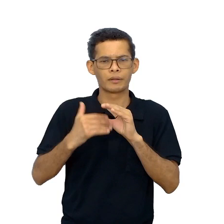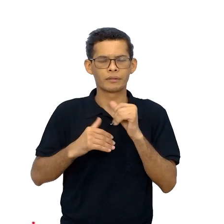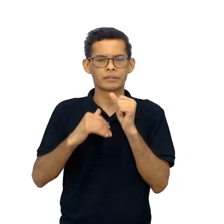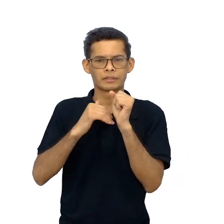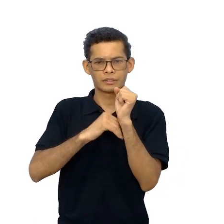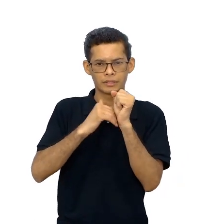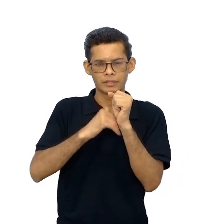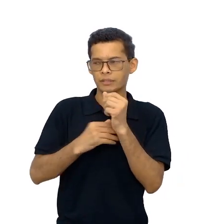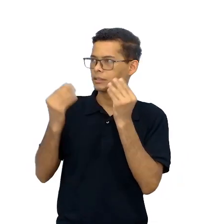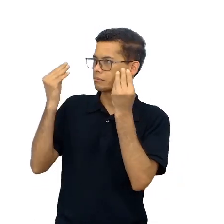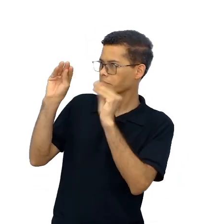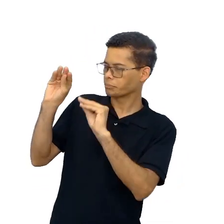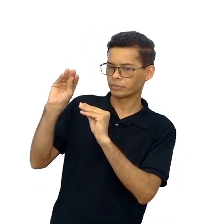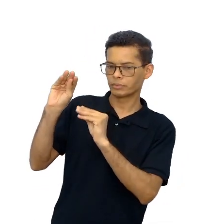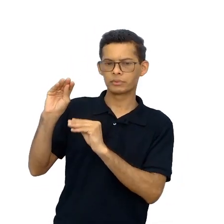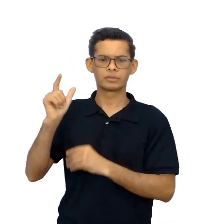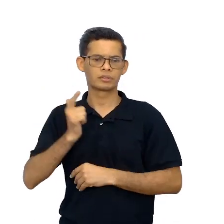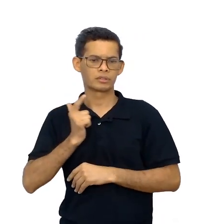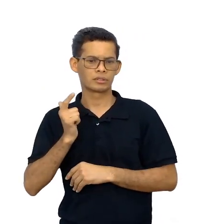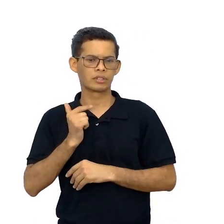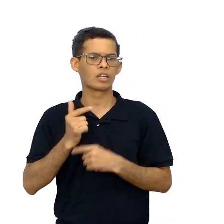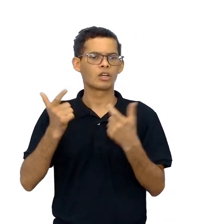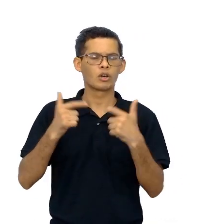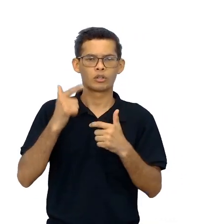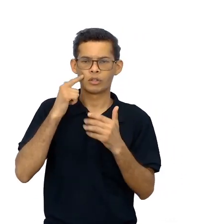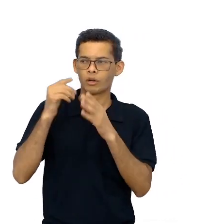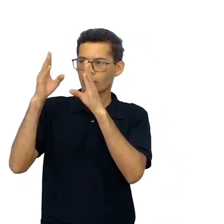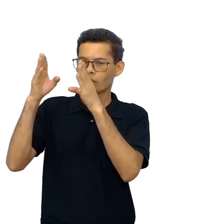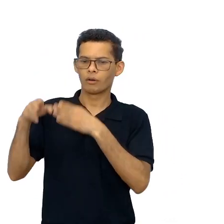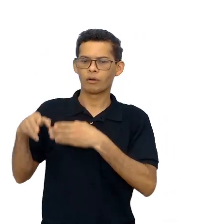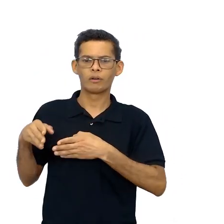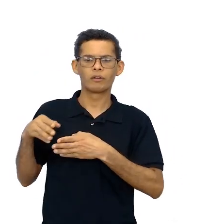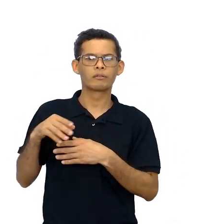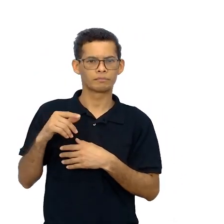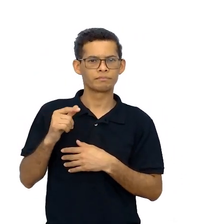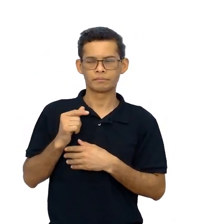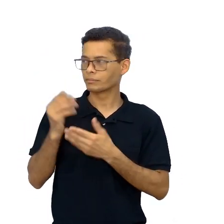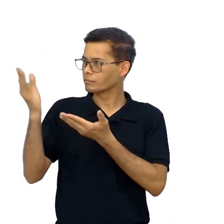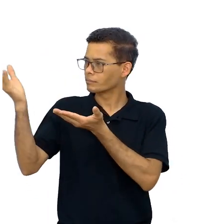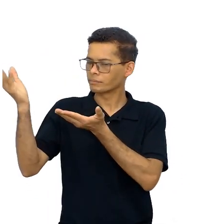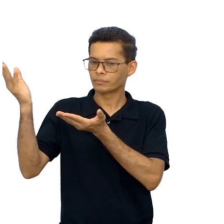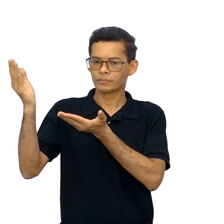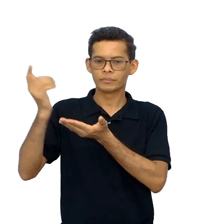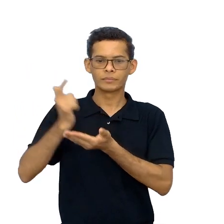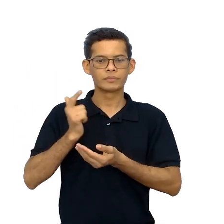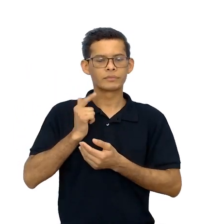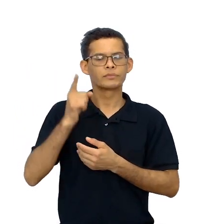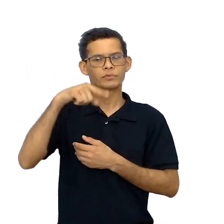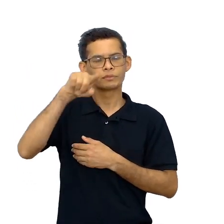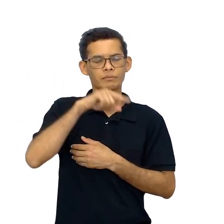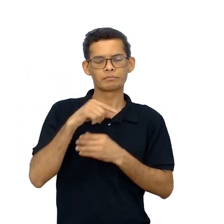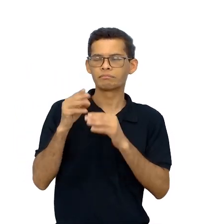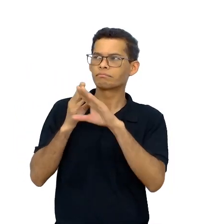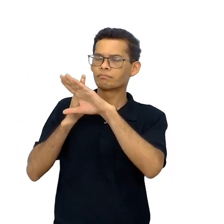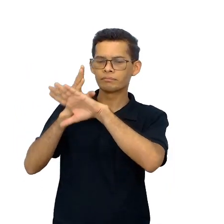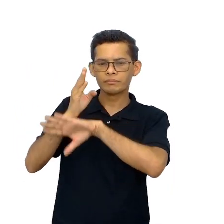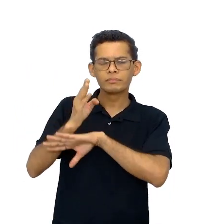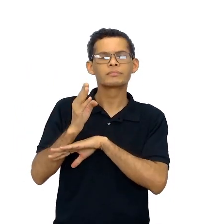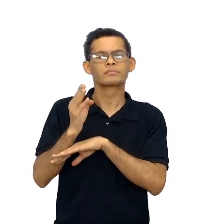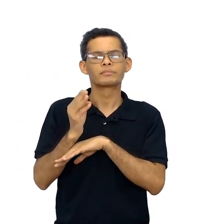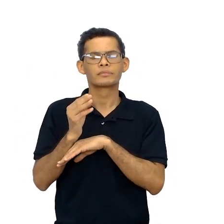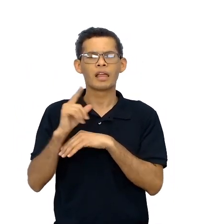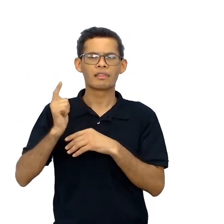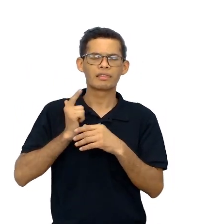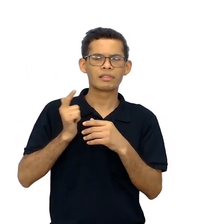eu tenho aqui o menu, né, aqui desse lado, onde está escrito Plataforma CAED, E aqui eu tenho um passo a passo, eu acesso o CAED,